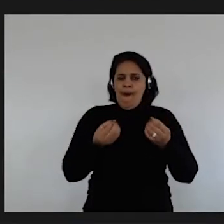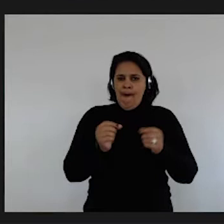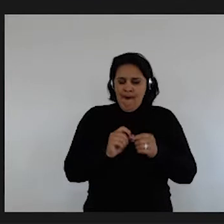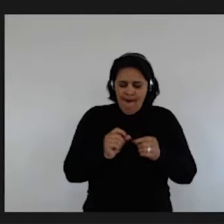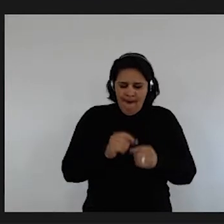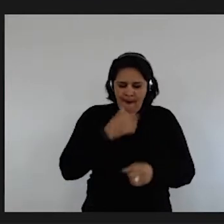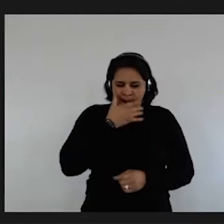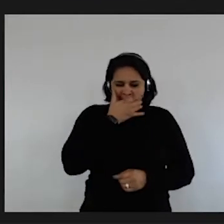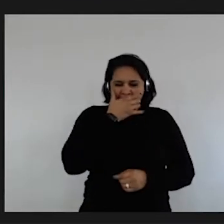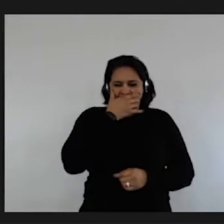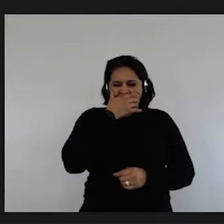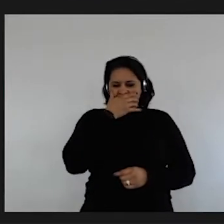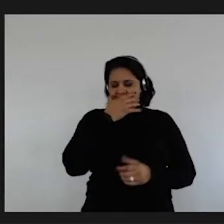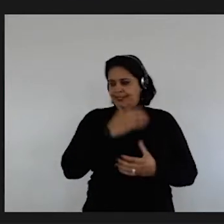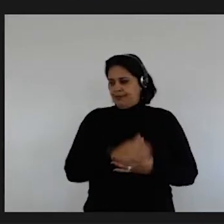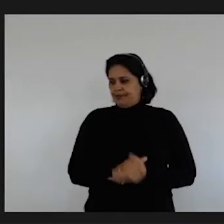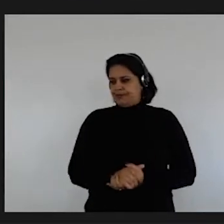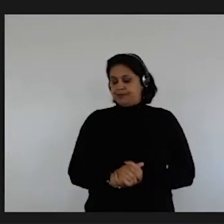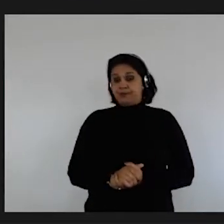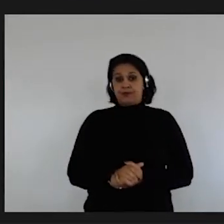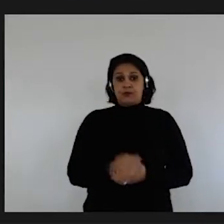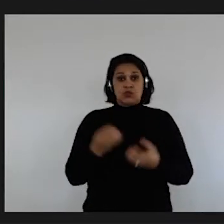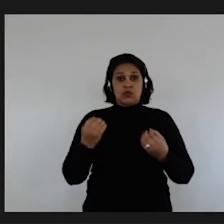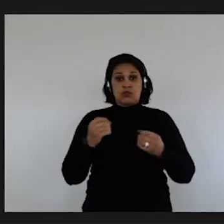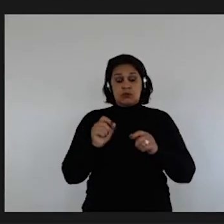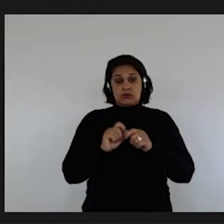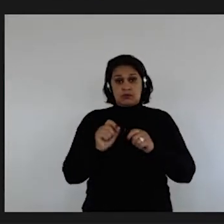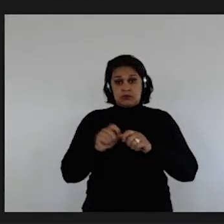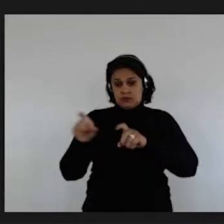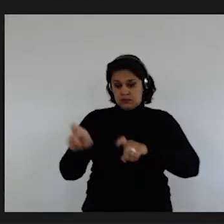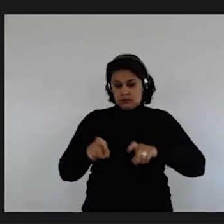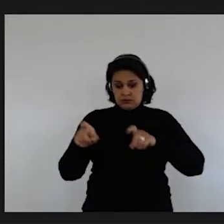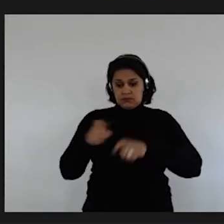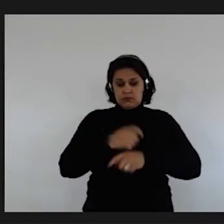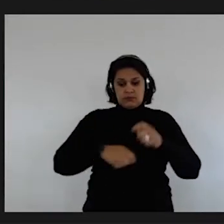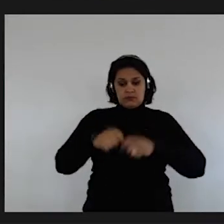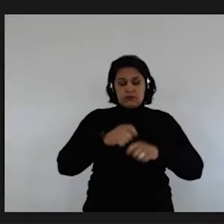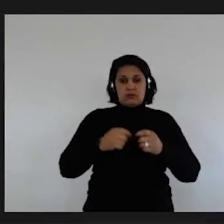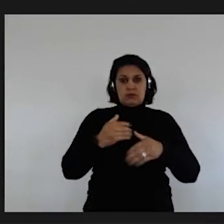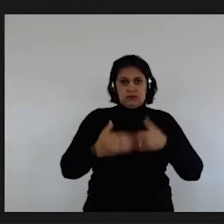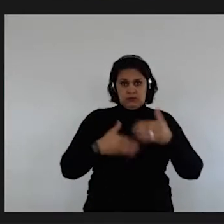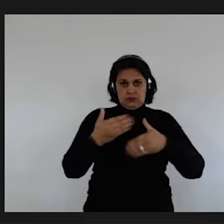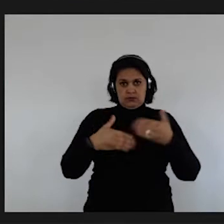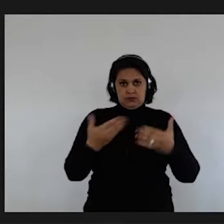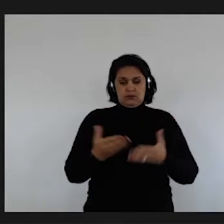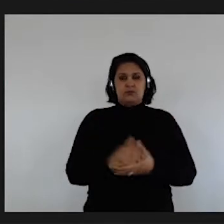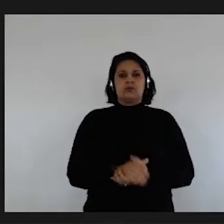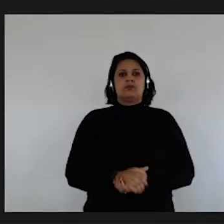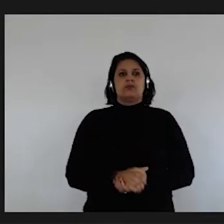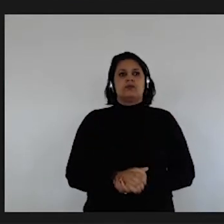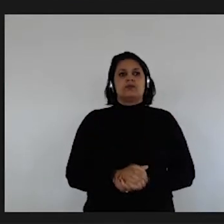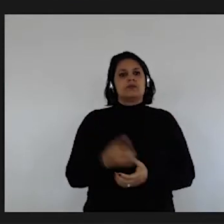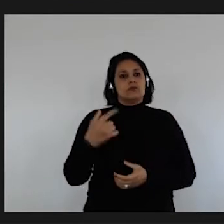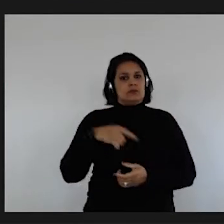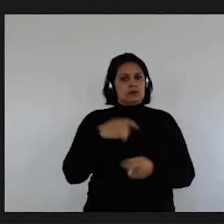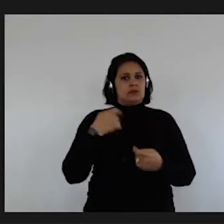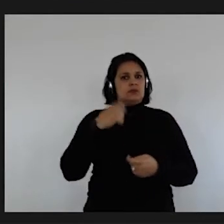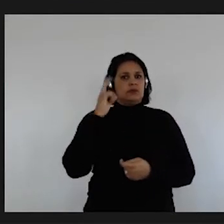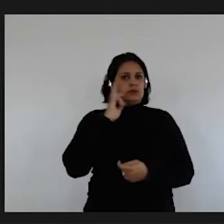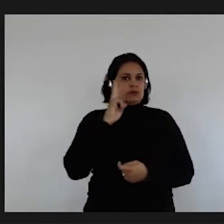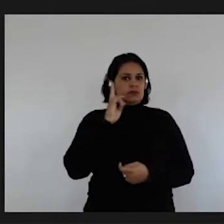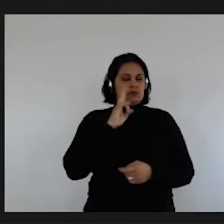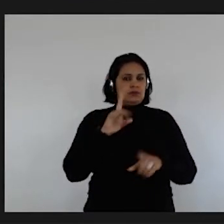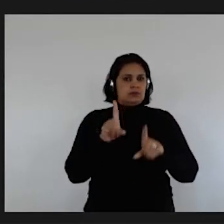imbróglio fundiário, o nosso agronegócio se desenvolveu e ainda é ponta de lança na nossa economia. Há que se lembrar ainda,